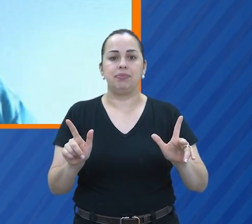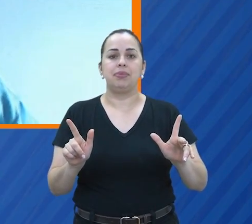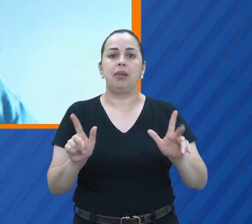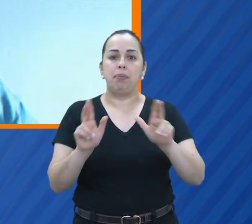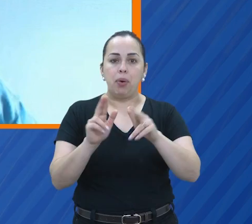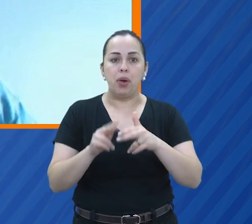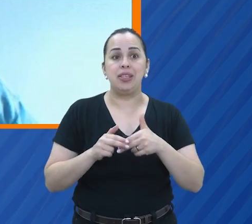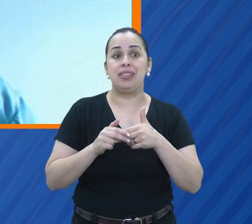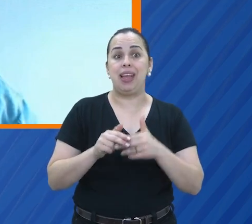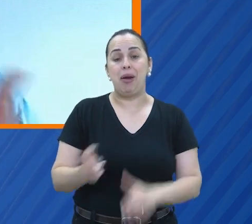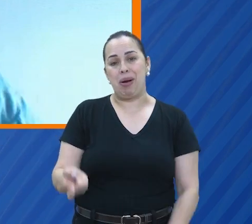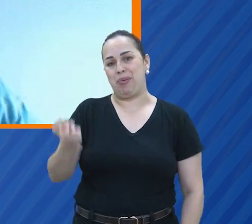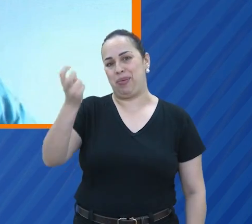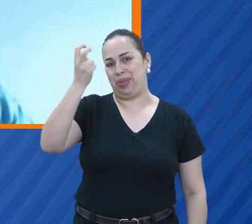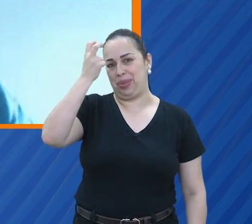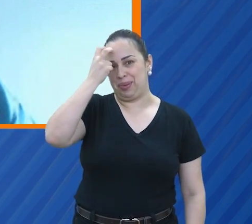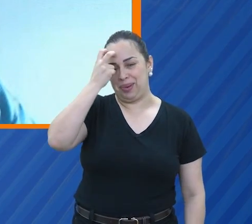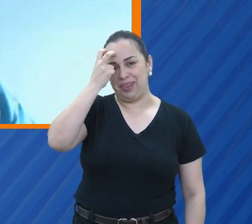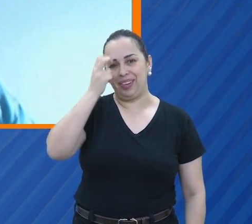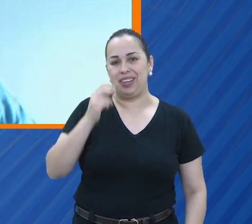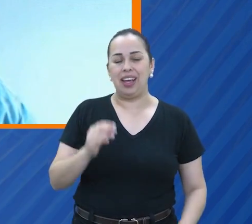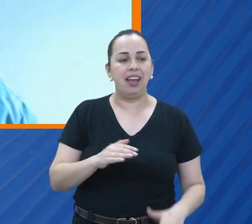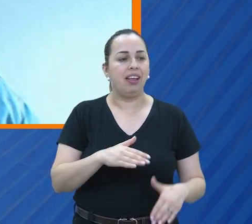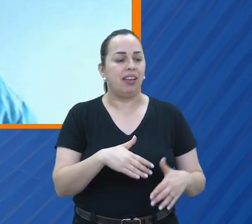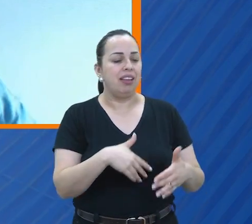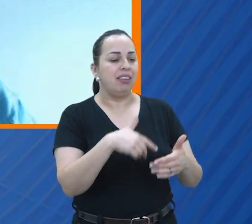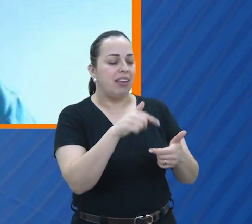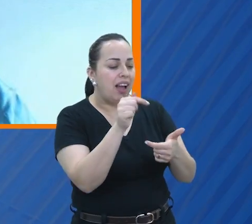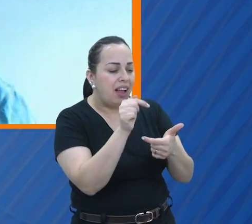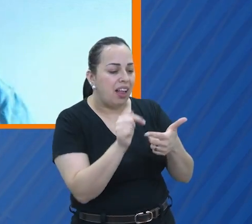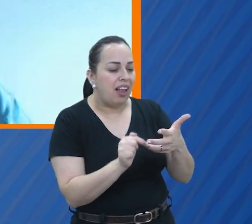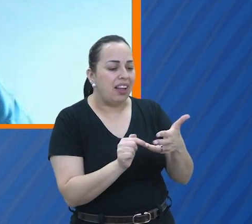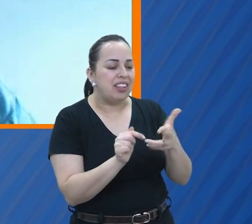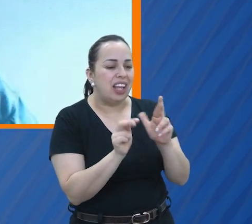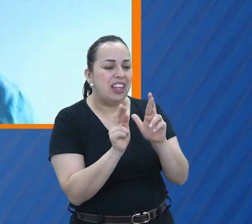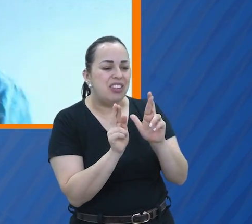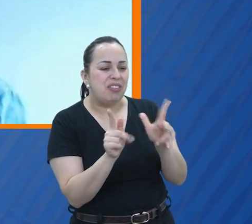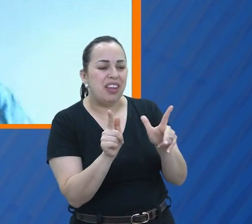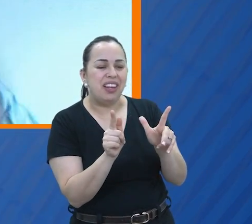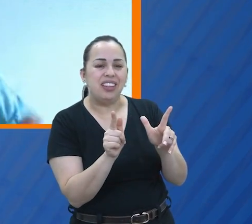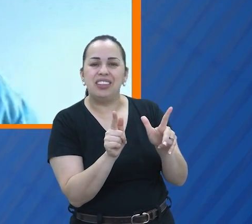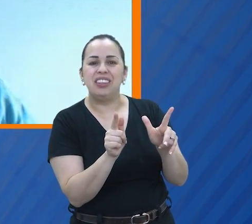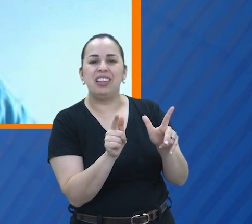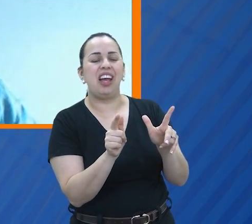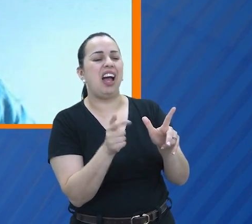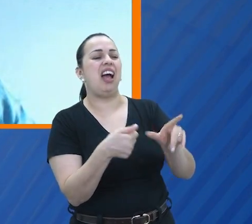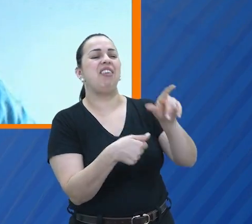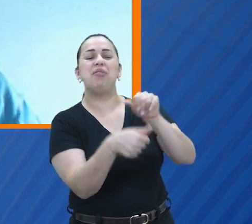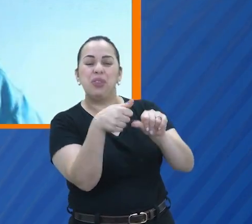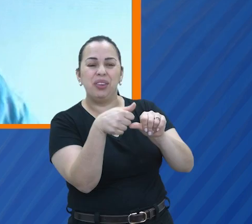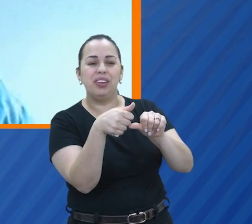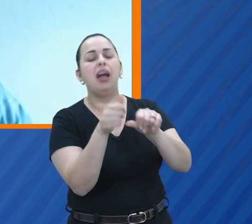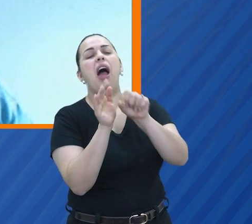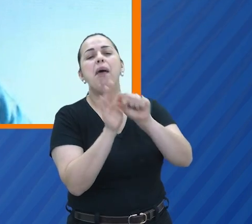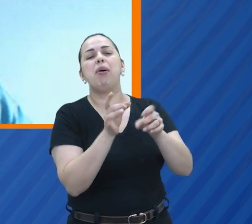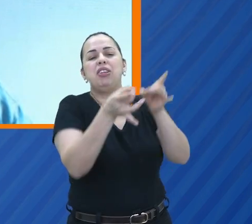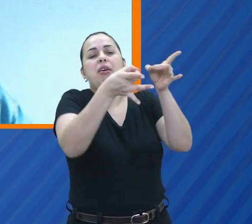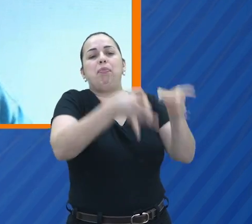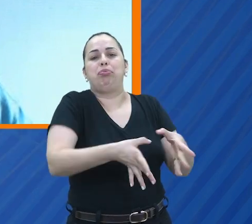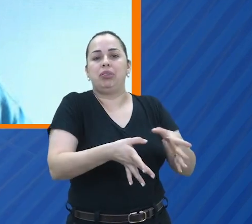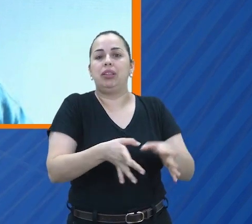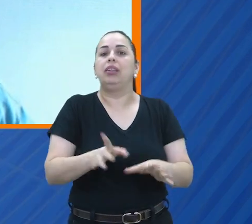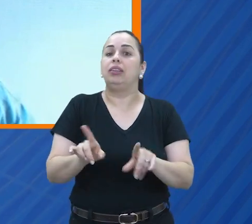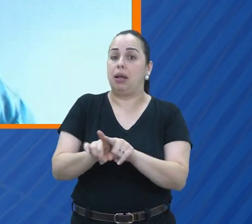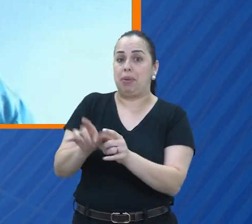muito fixo dentro da nossa cultura, essa tendência de que se uma coisa é diferente do que ela era antes, de repente ela pode